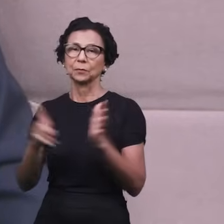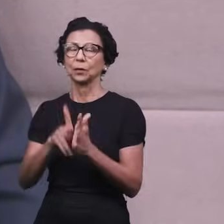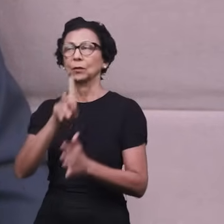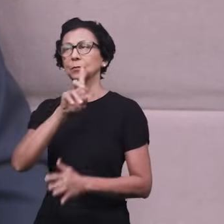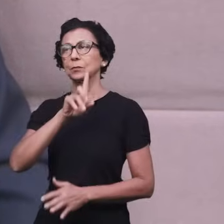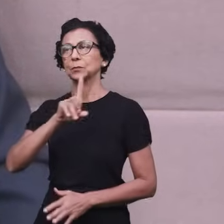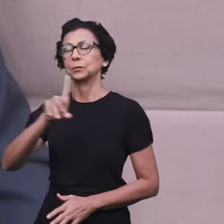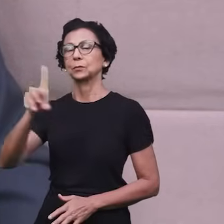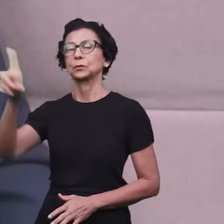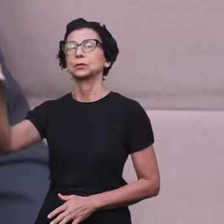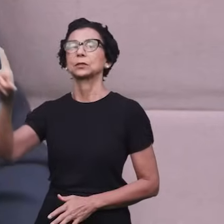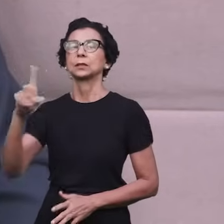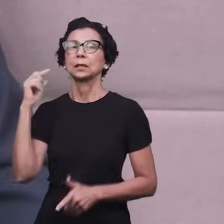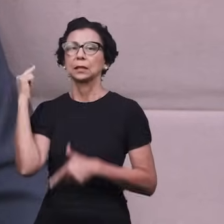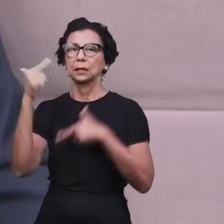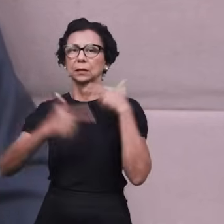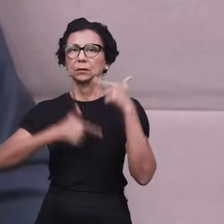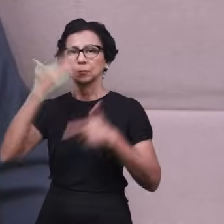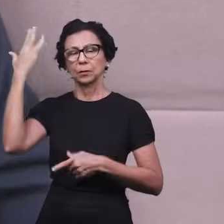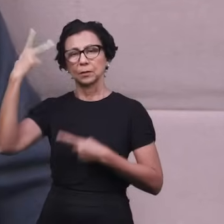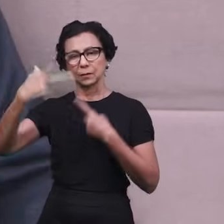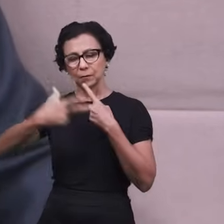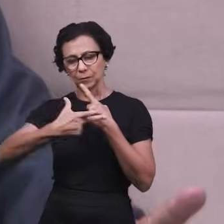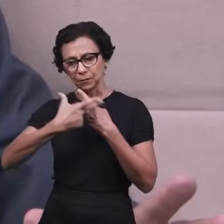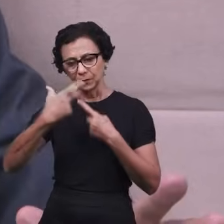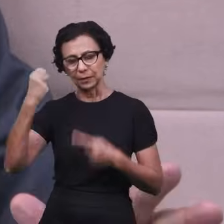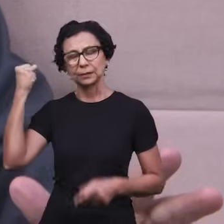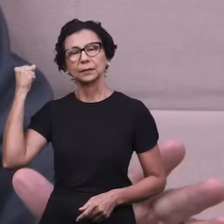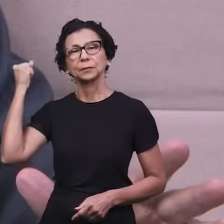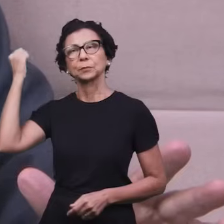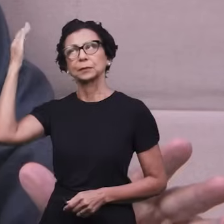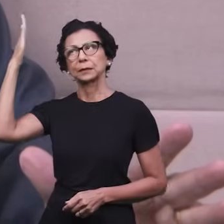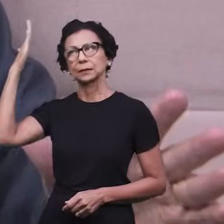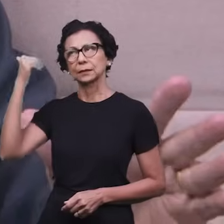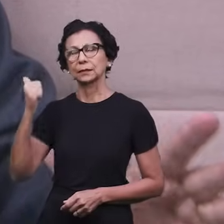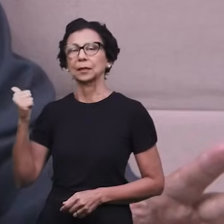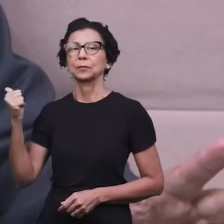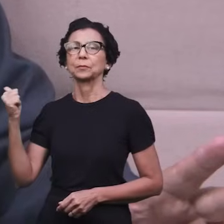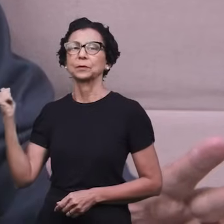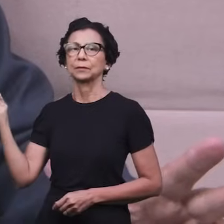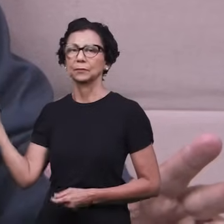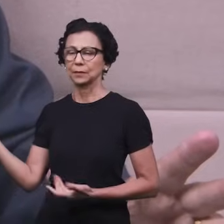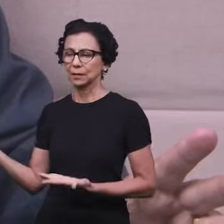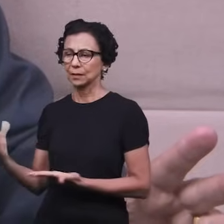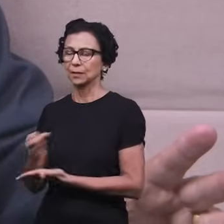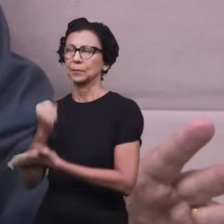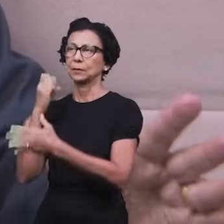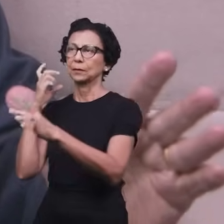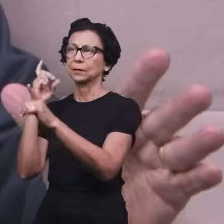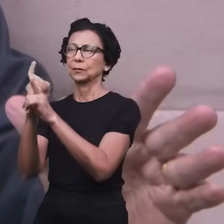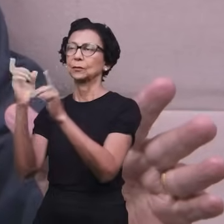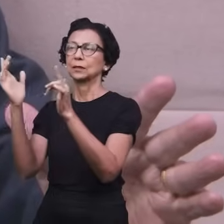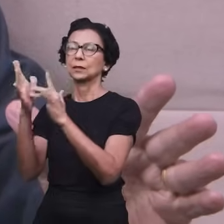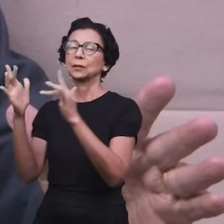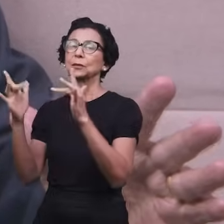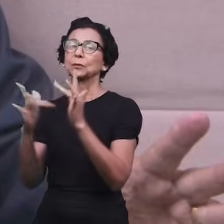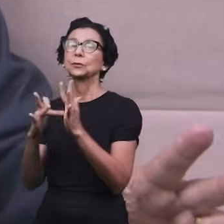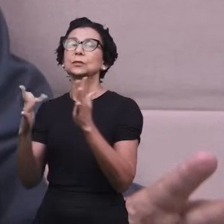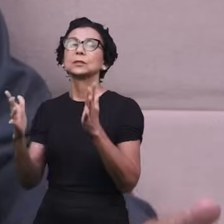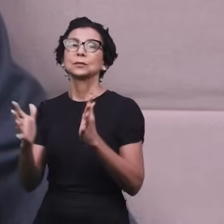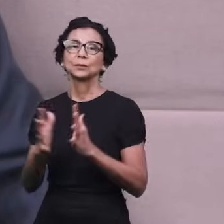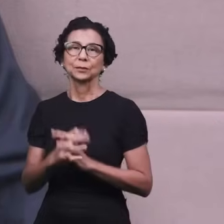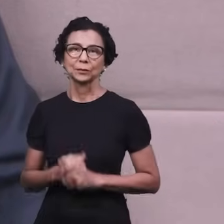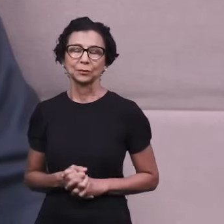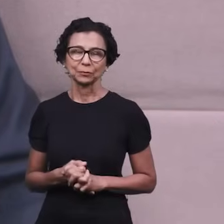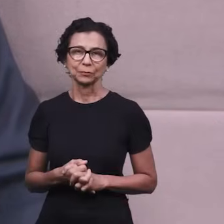poderosas do Espírito Santo. E é tempo, é momento especial,